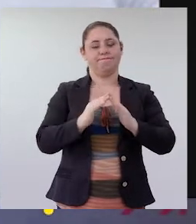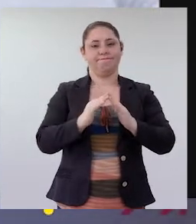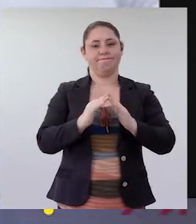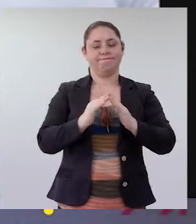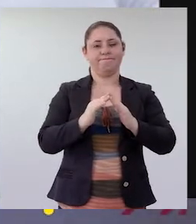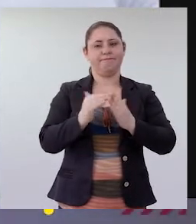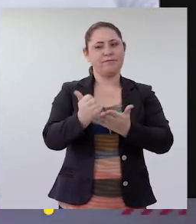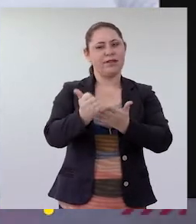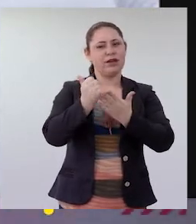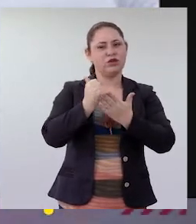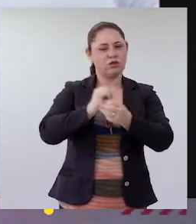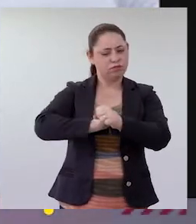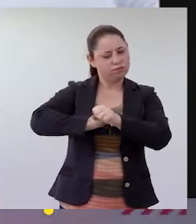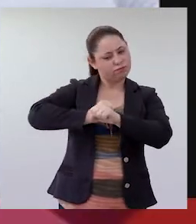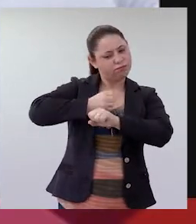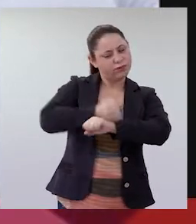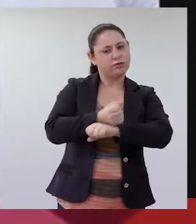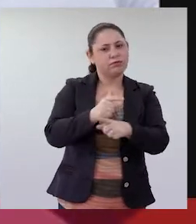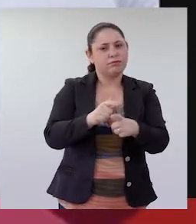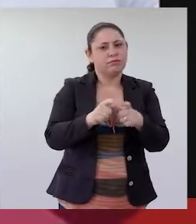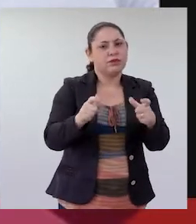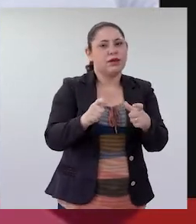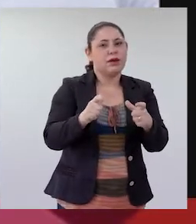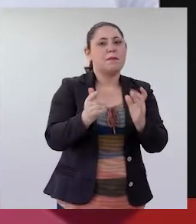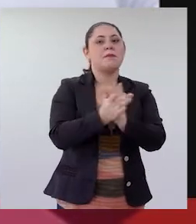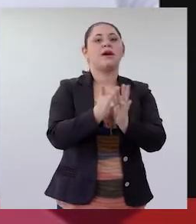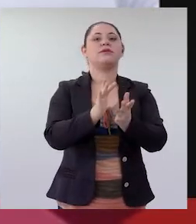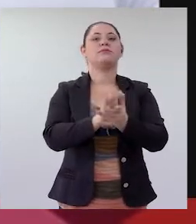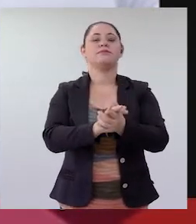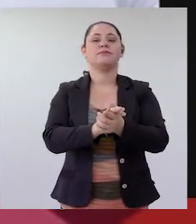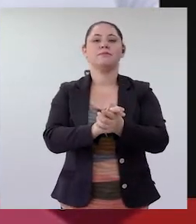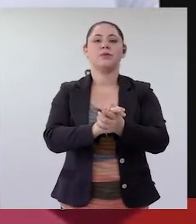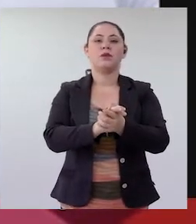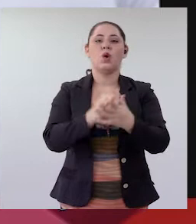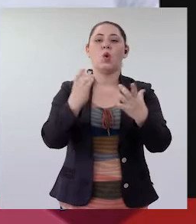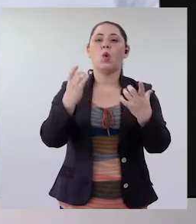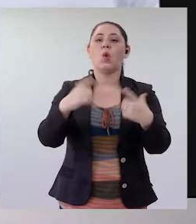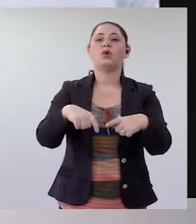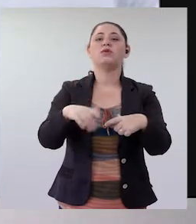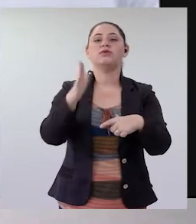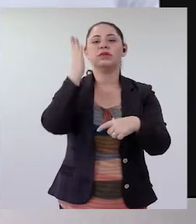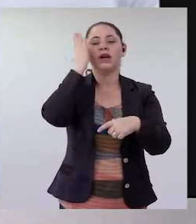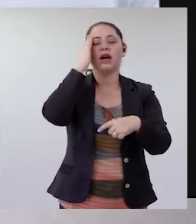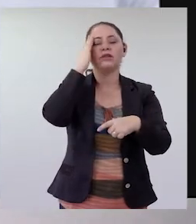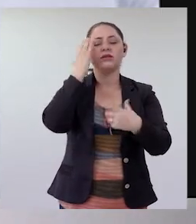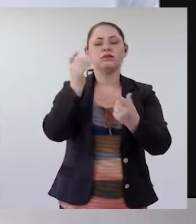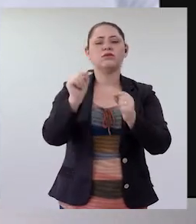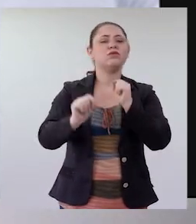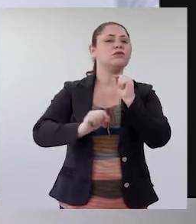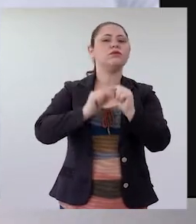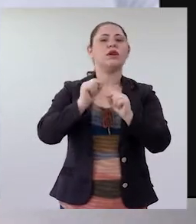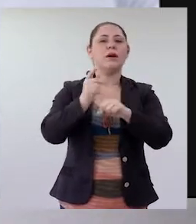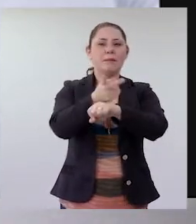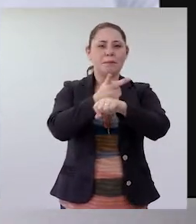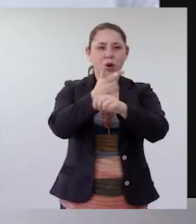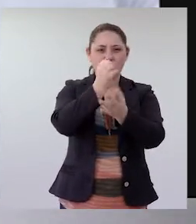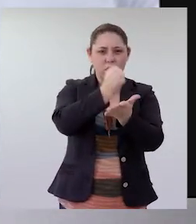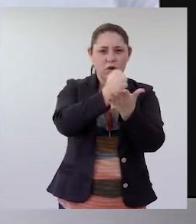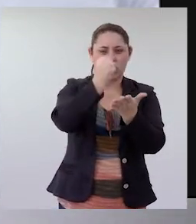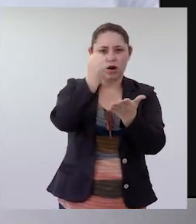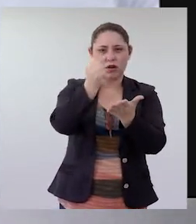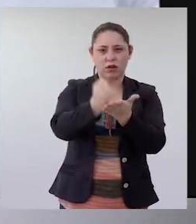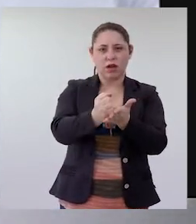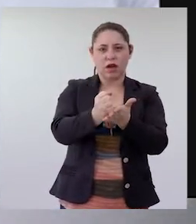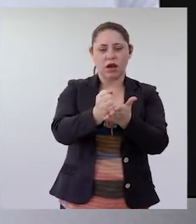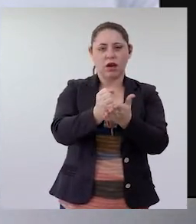e trouxe um desafio grande para vários casais. E é onde eu quero saber se nessa procura aí pelos